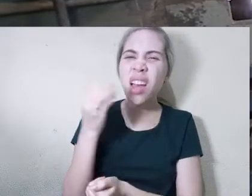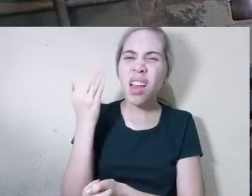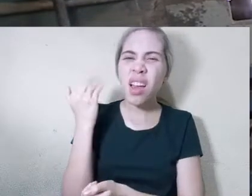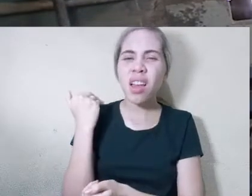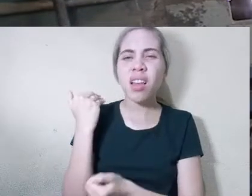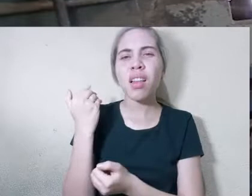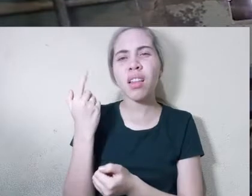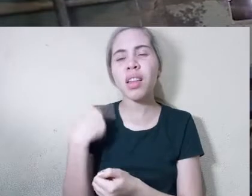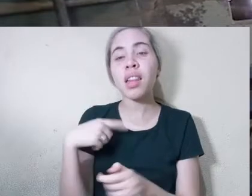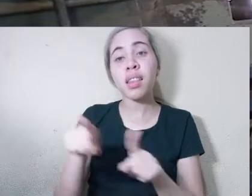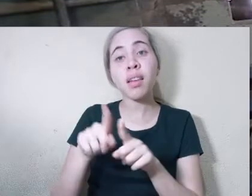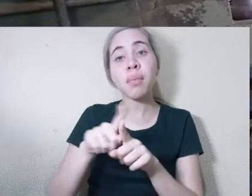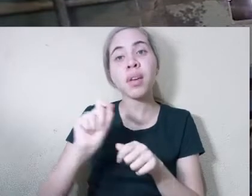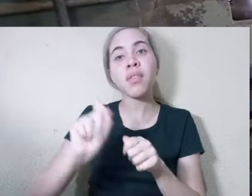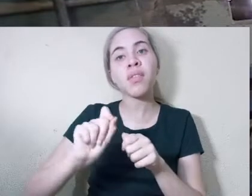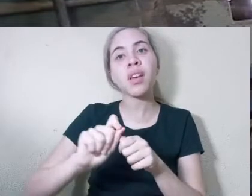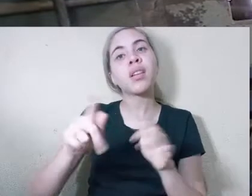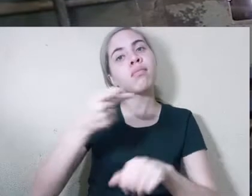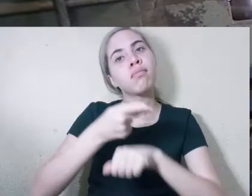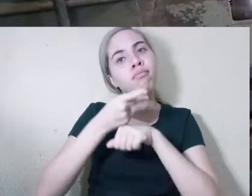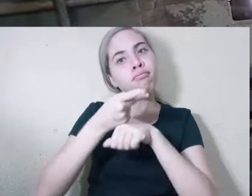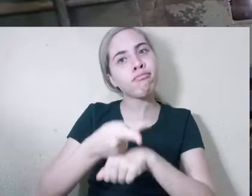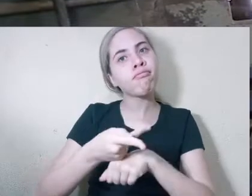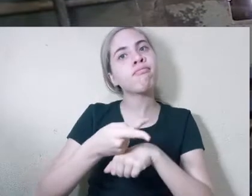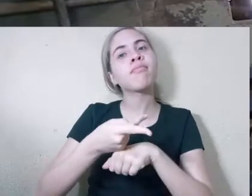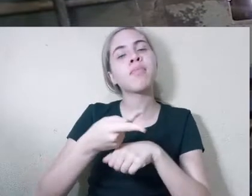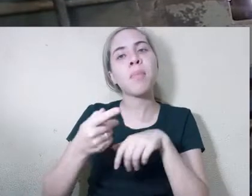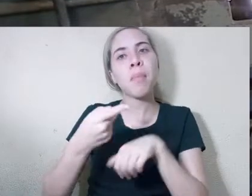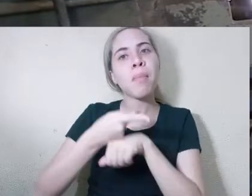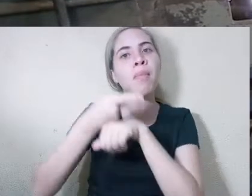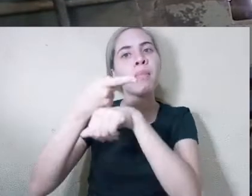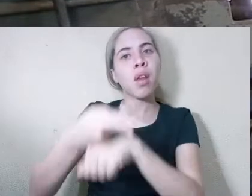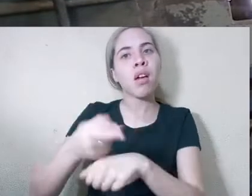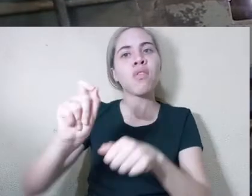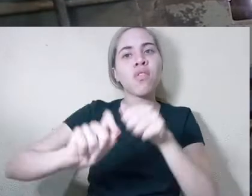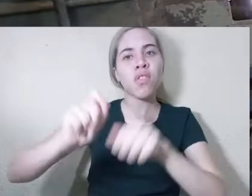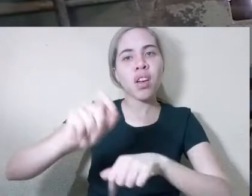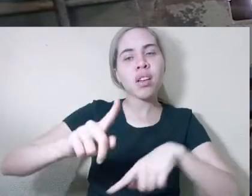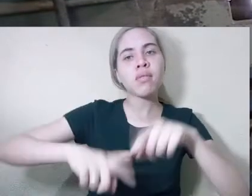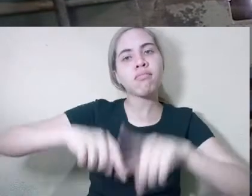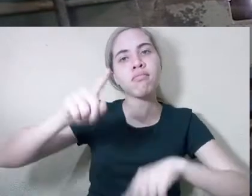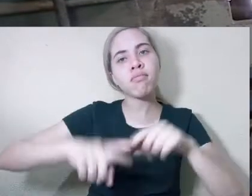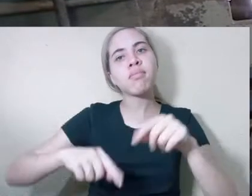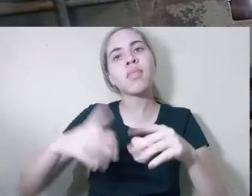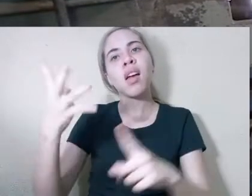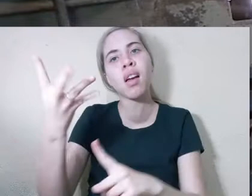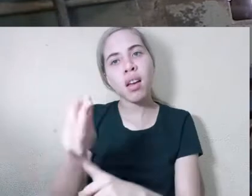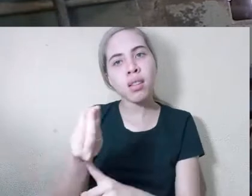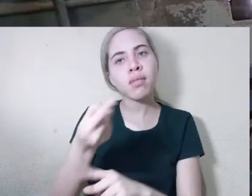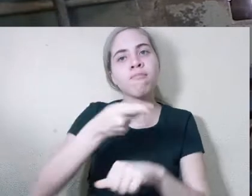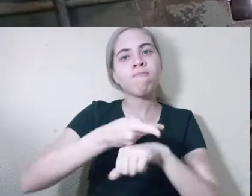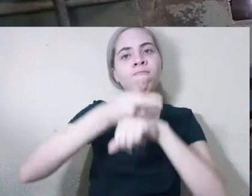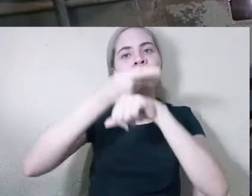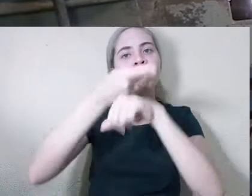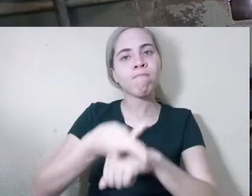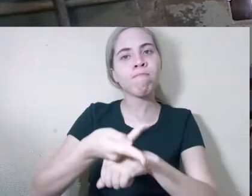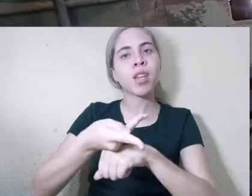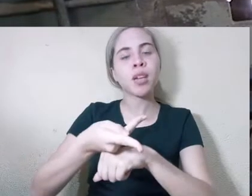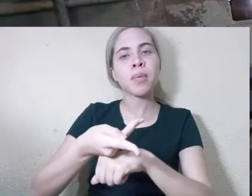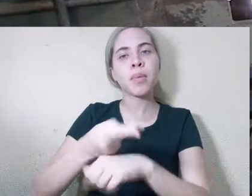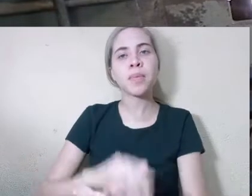Ah, que você também produziu troféus, né? Isso. Ele também se especializou nessa época do trabalho artístico, ele também fazia troféus,